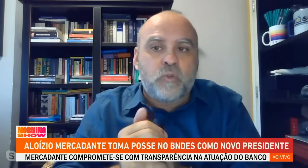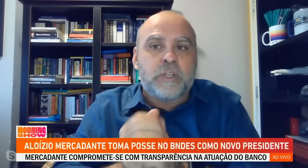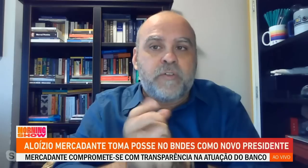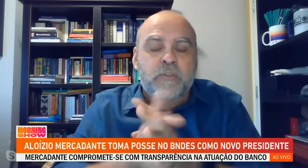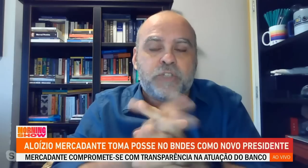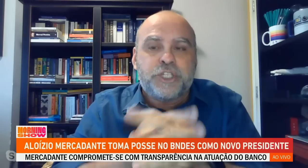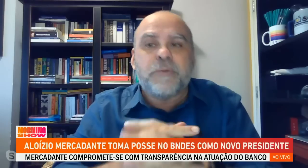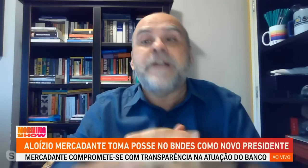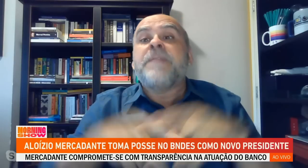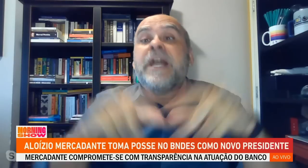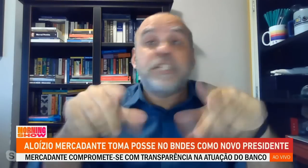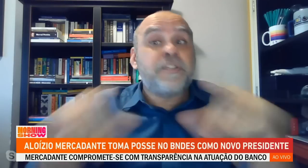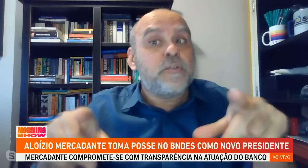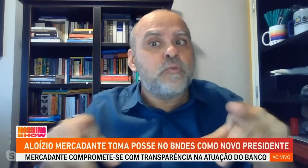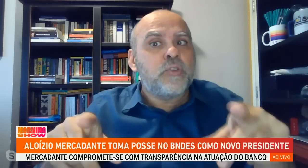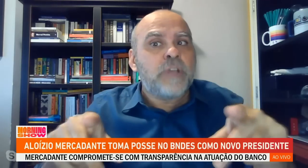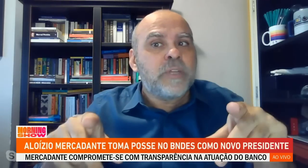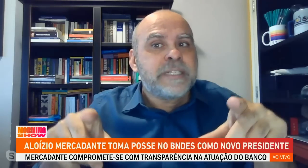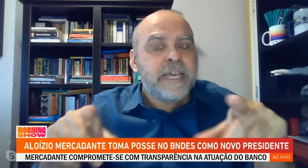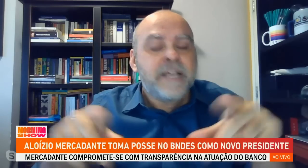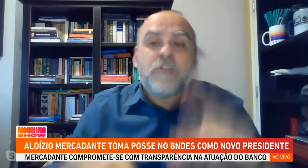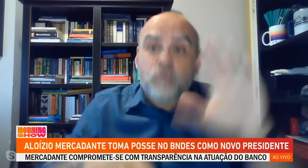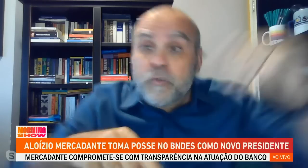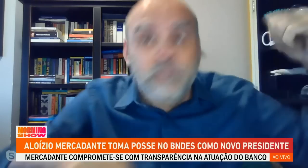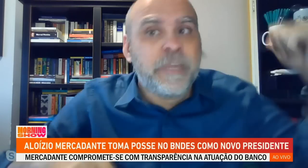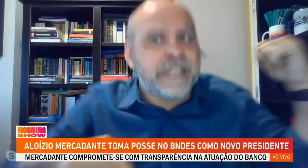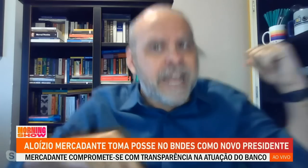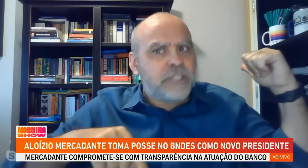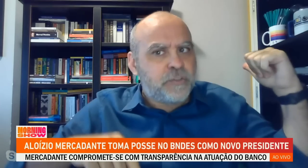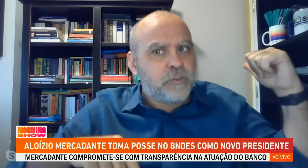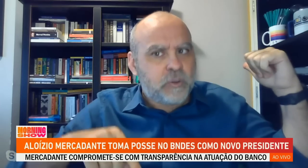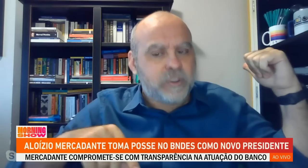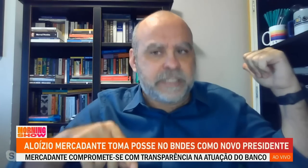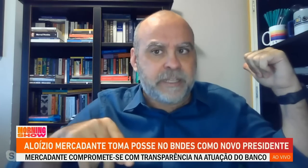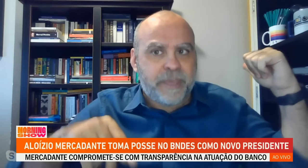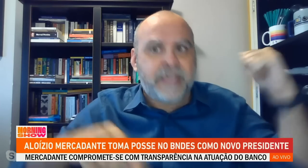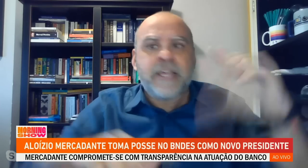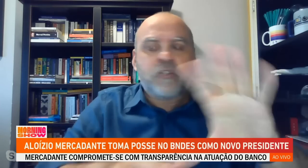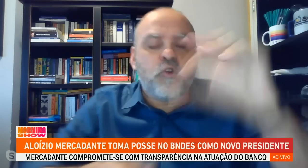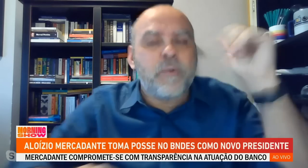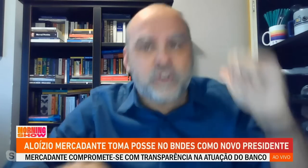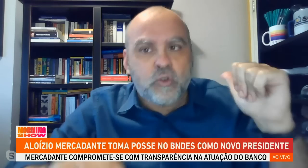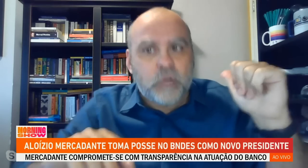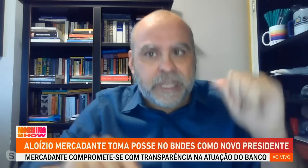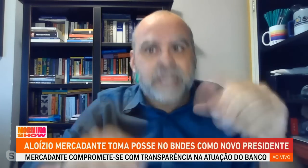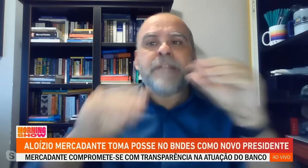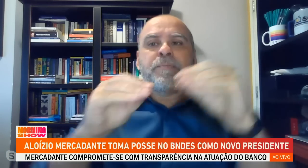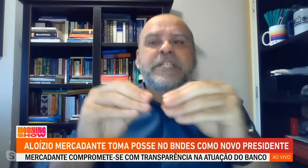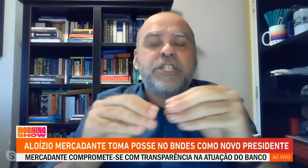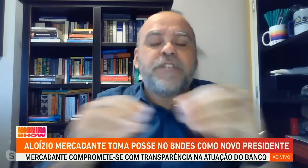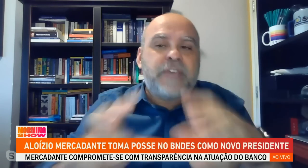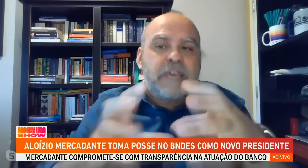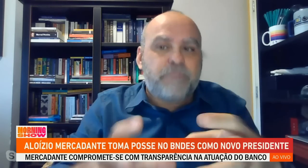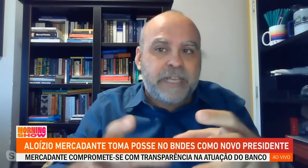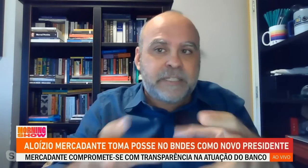governo Lula, governo Dilma, a gente viu isso muito acontecer. No governo militar a gente viu isso acontecer também. Isso não começou ontem, mas